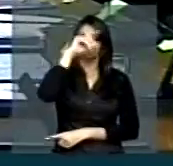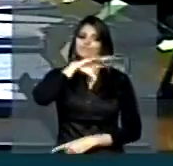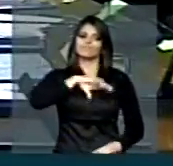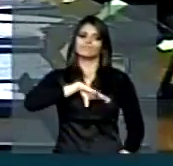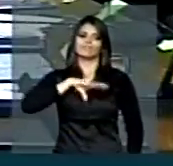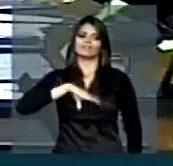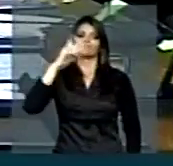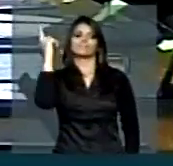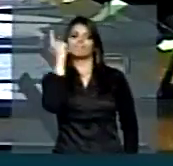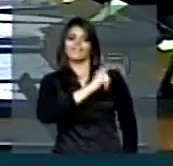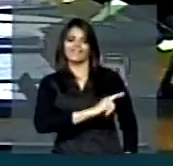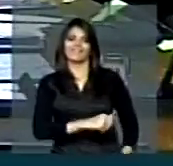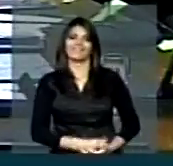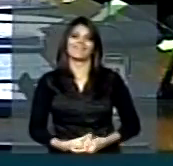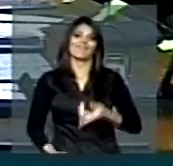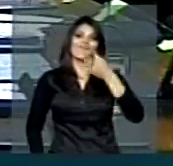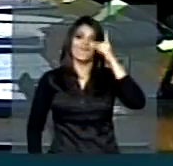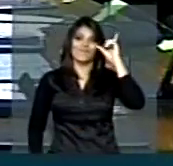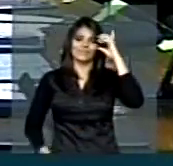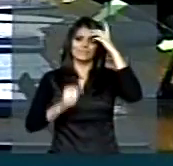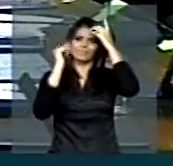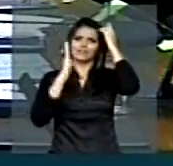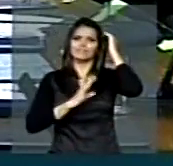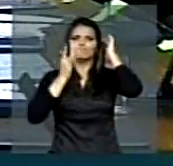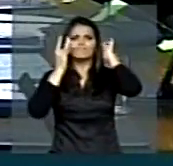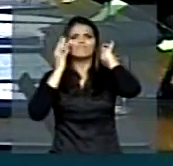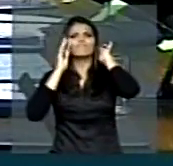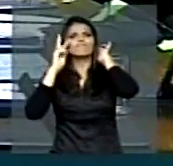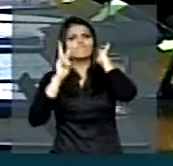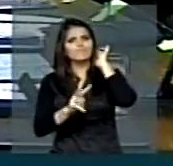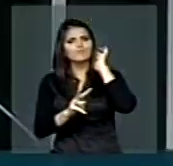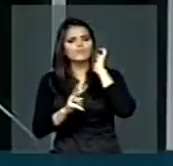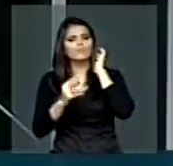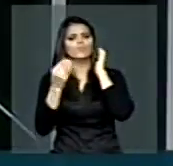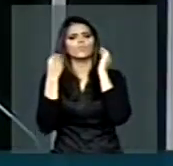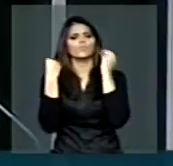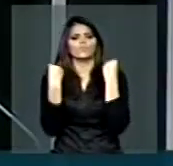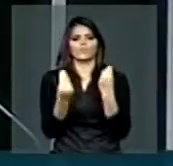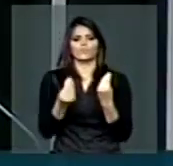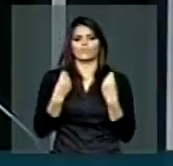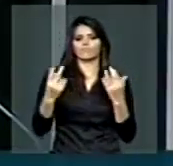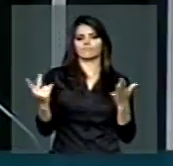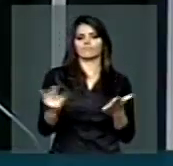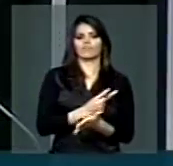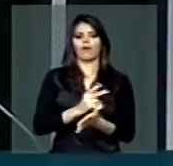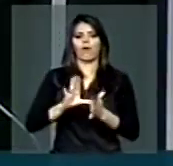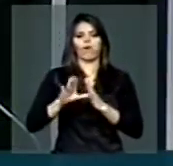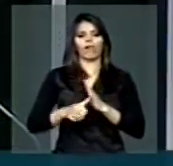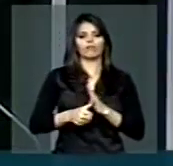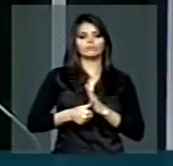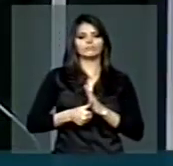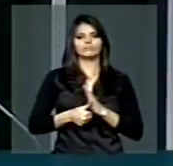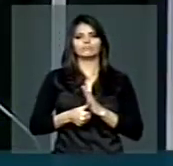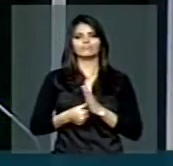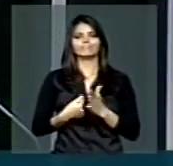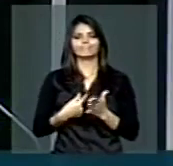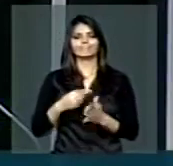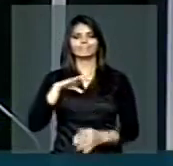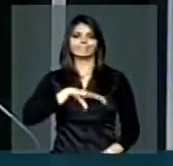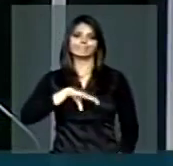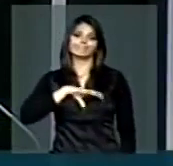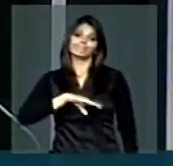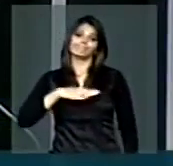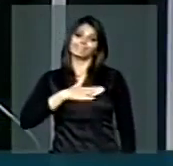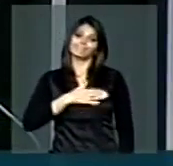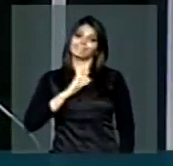ganhar. Ontem o Brasil inteiro assistiu a garfiada que deram no nosso querido Vasco da Gama. Então eu vou responder